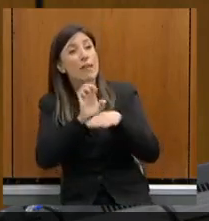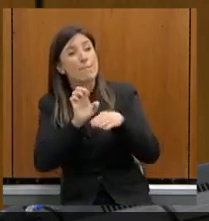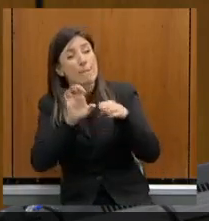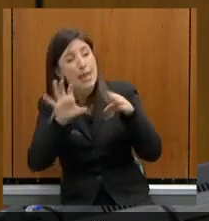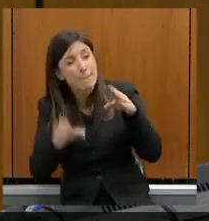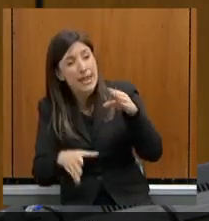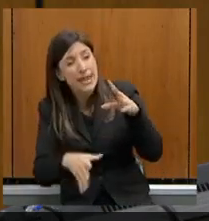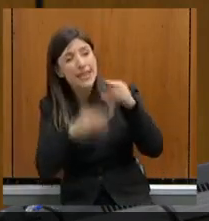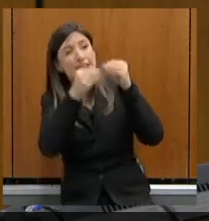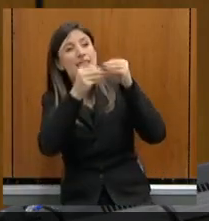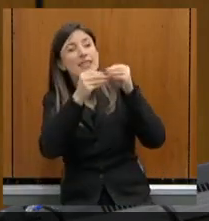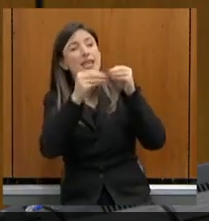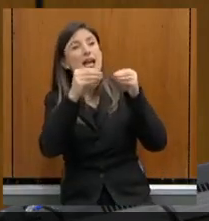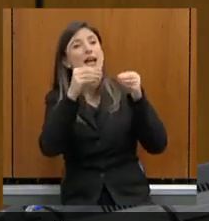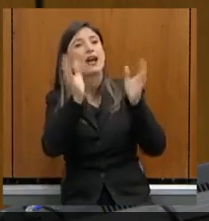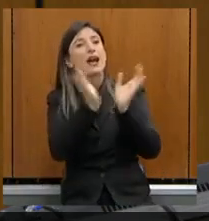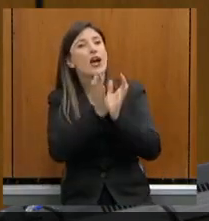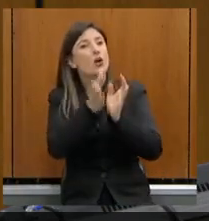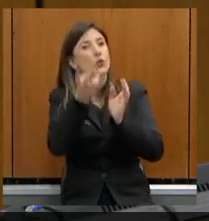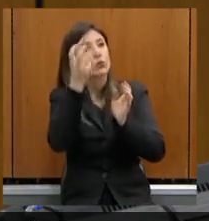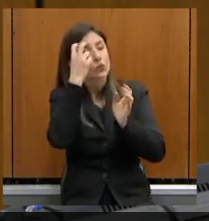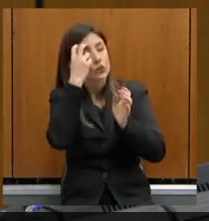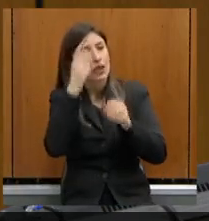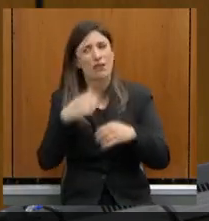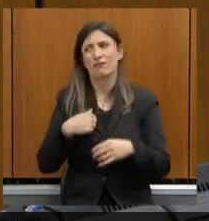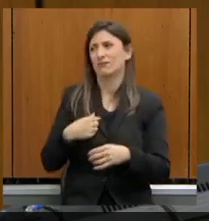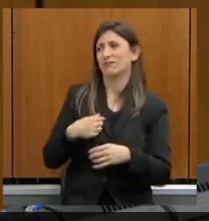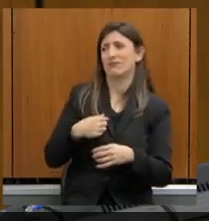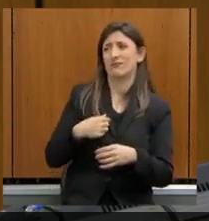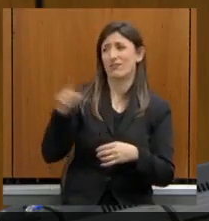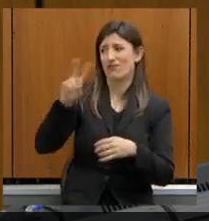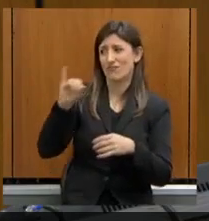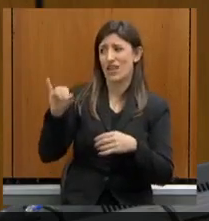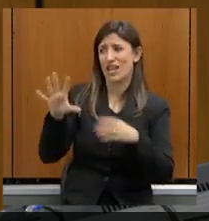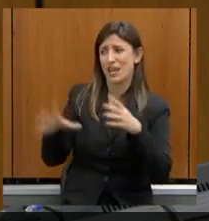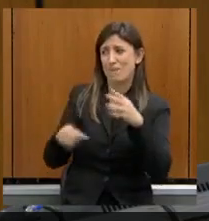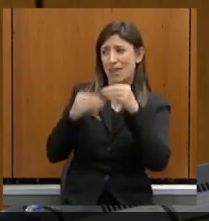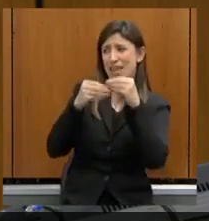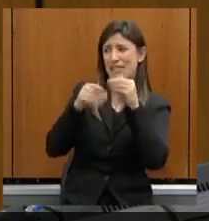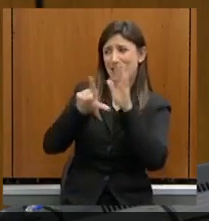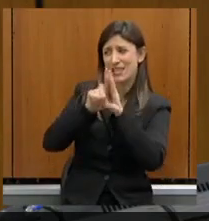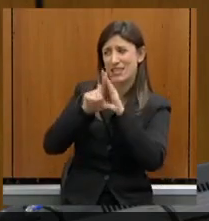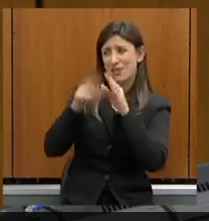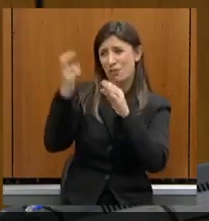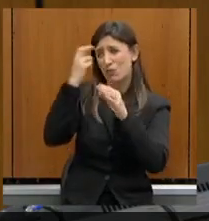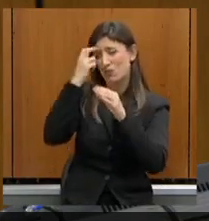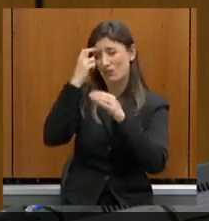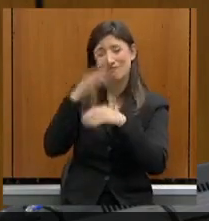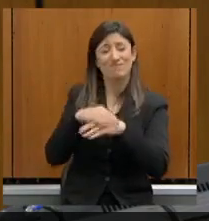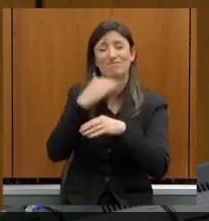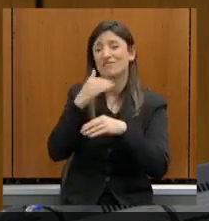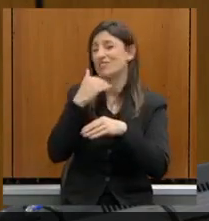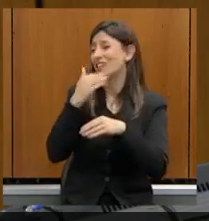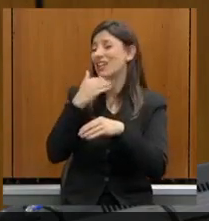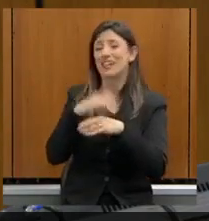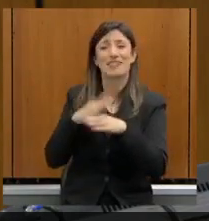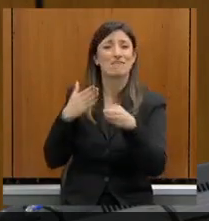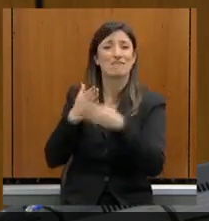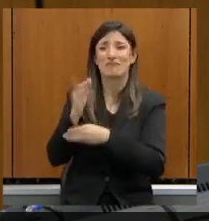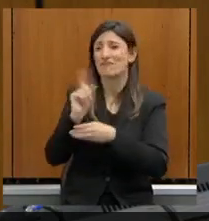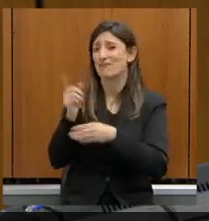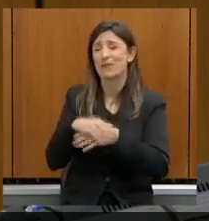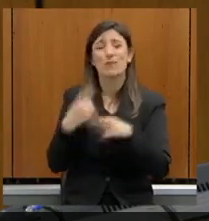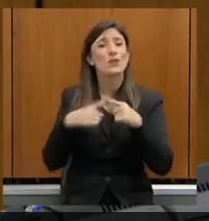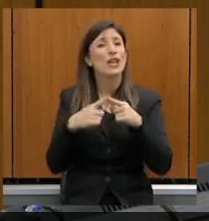Eu era prefeito, e eu já falava com ele. Então, não vai sair. Porque é difícil. Você não vence a burocracia.